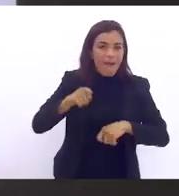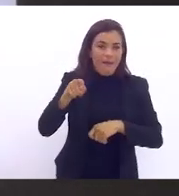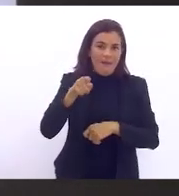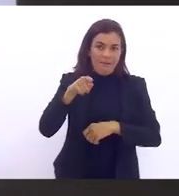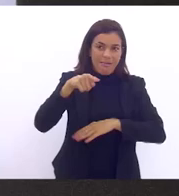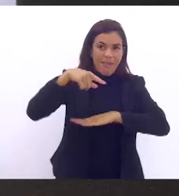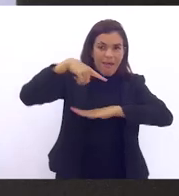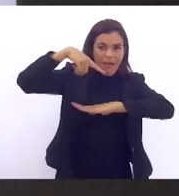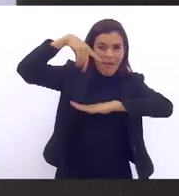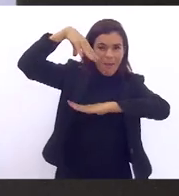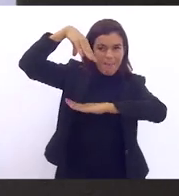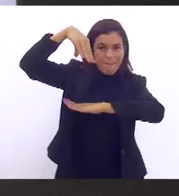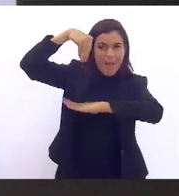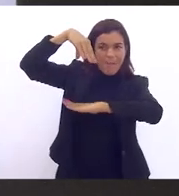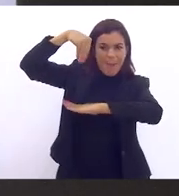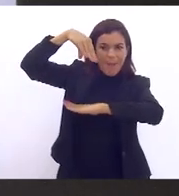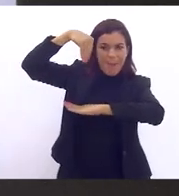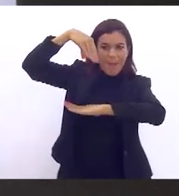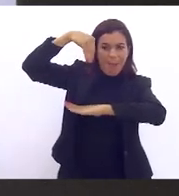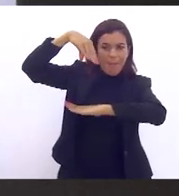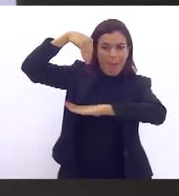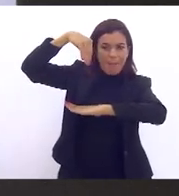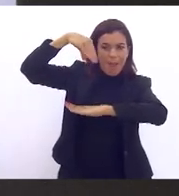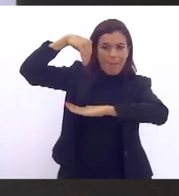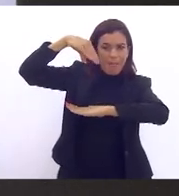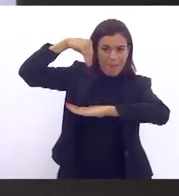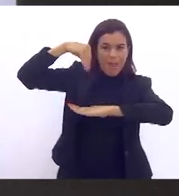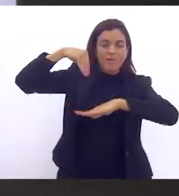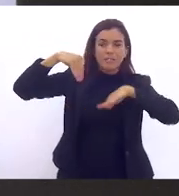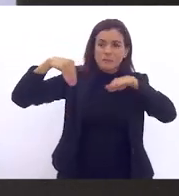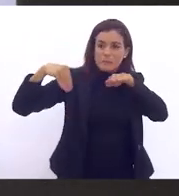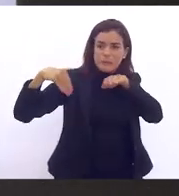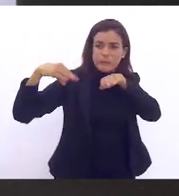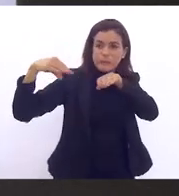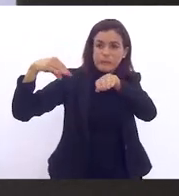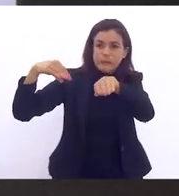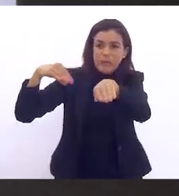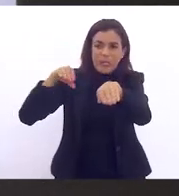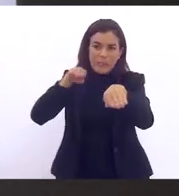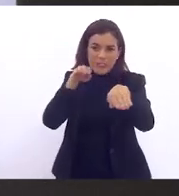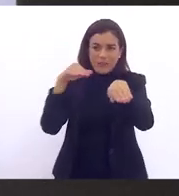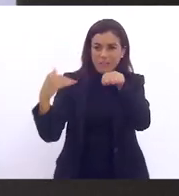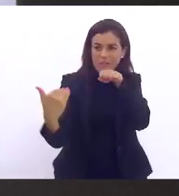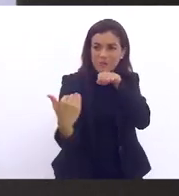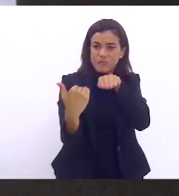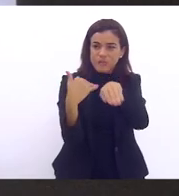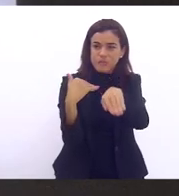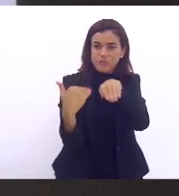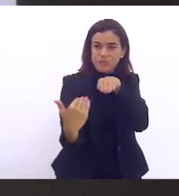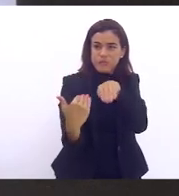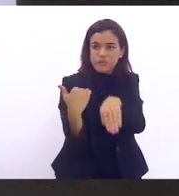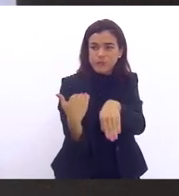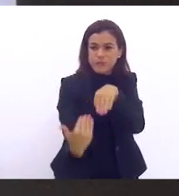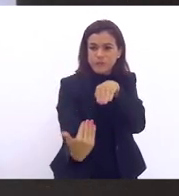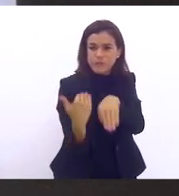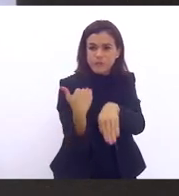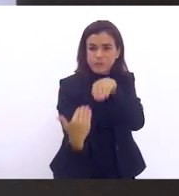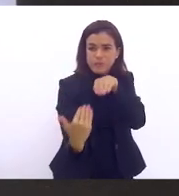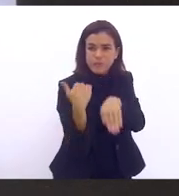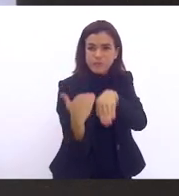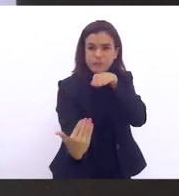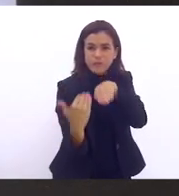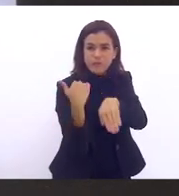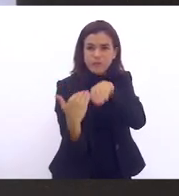de identificar com precisão a presença do veículo a quantidade de eixos inclusive algo que só tem no Brasil que é o eixo suspenso veículos